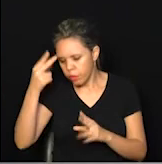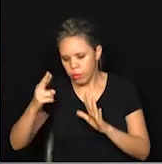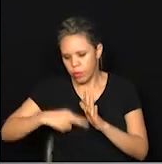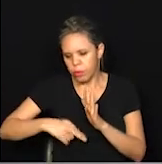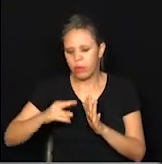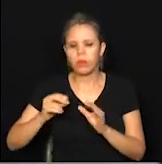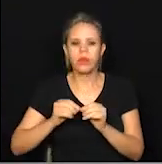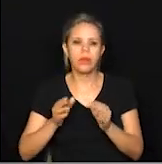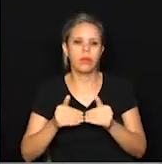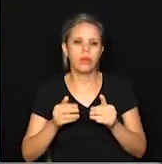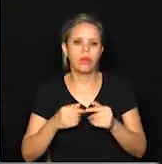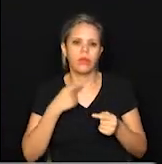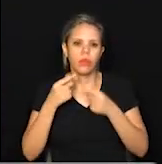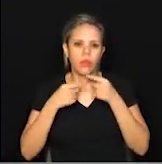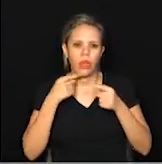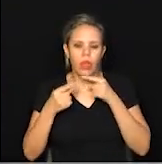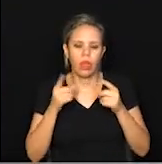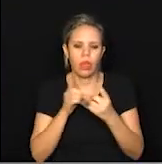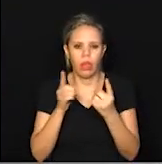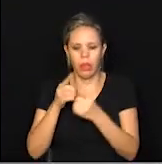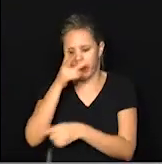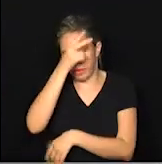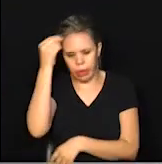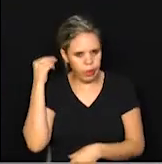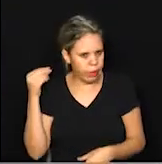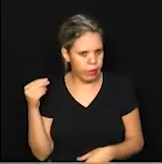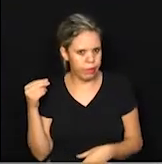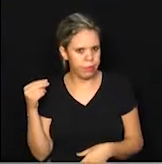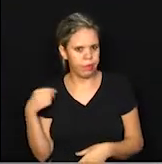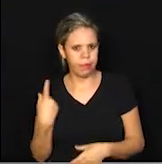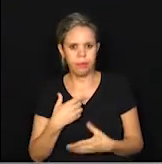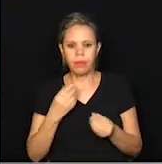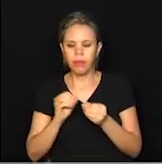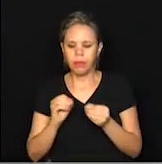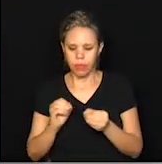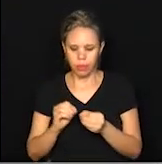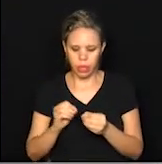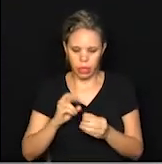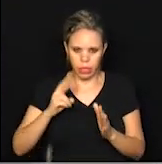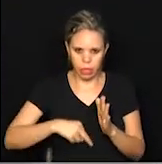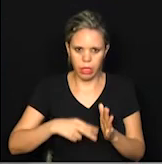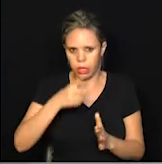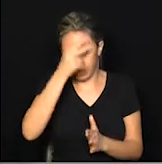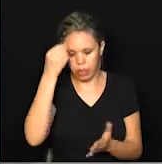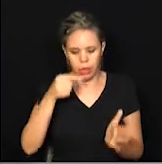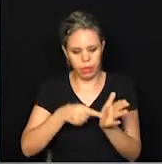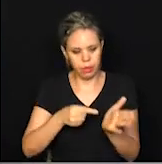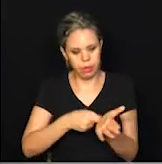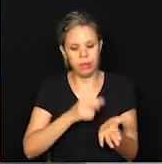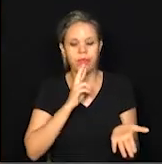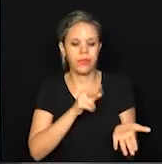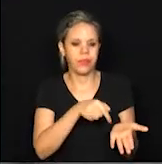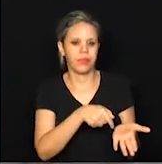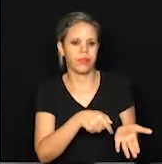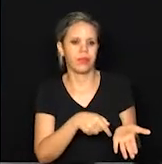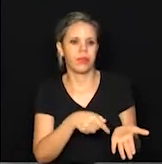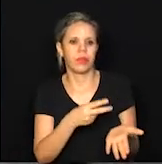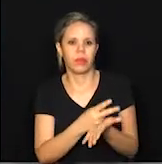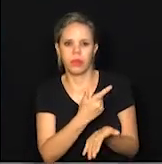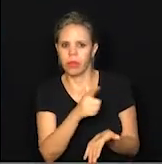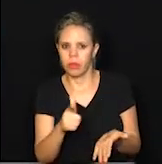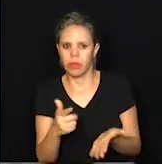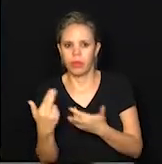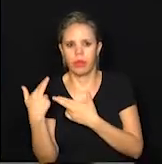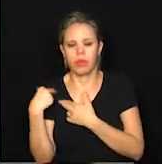requerimentos, essas questões dos serviços públicos, nós vamos fazer um requerimento e o prefeito é obrigado a responder, mesmo que não seja da pasta